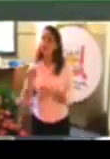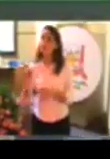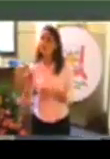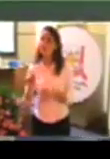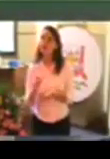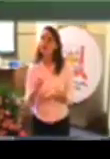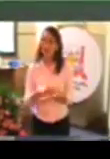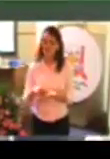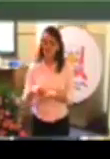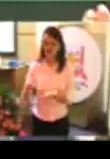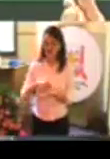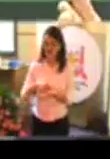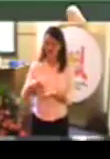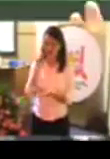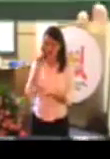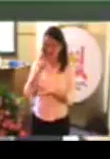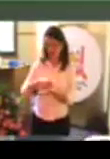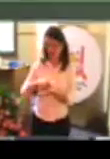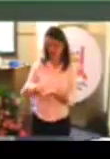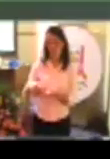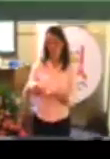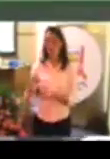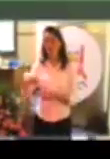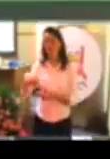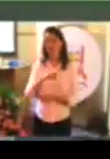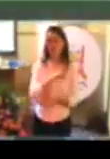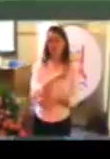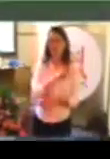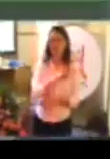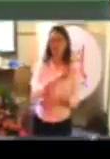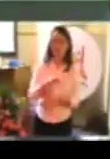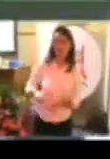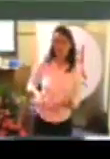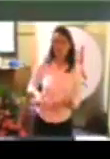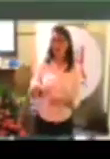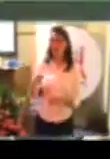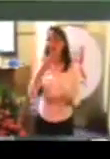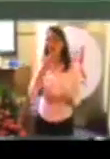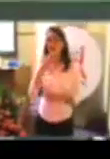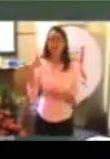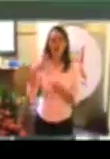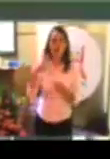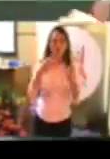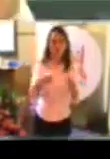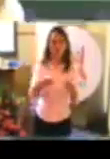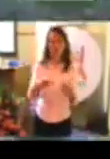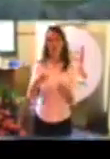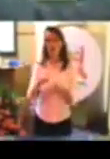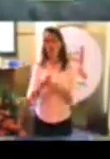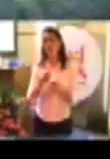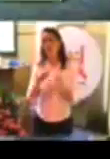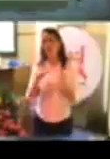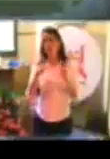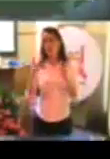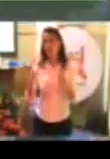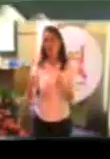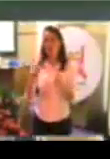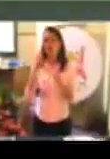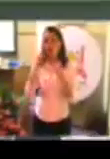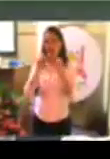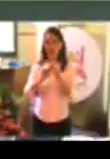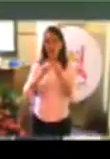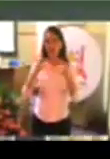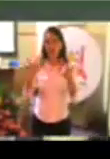Câmara Municipal. Se vai à presidência, se vai ao gabinete de algum vereador, se vai assistir uma